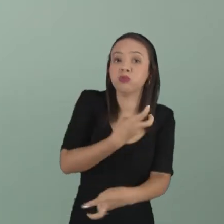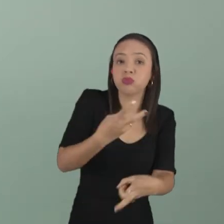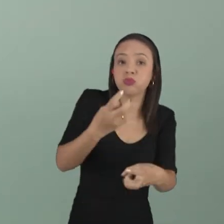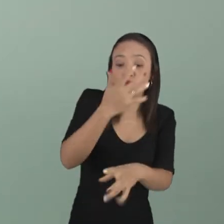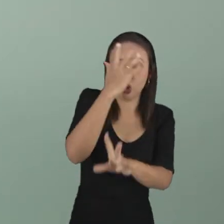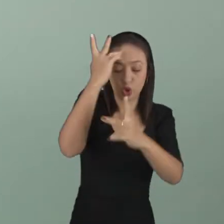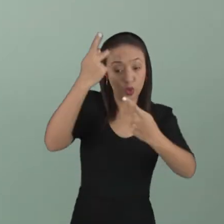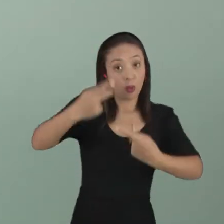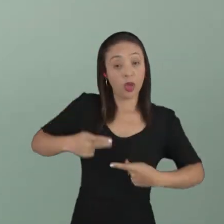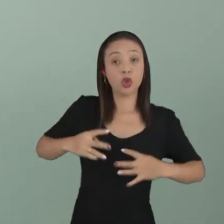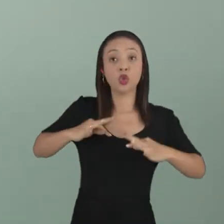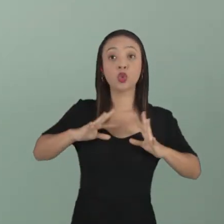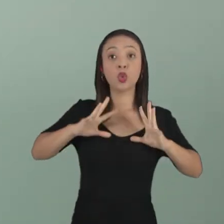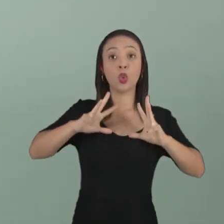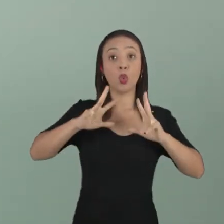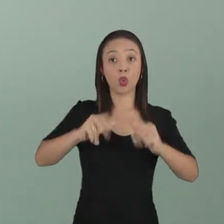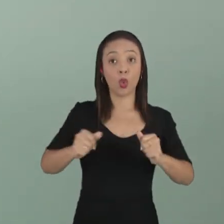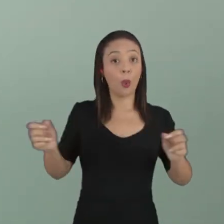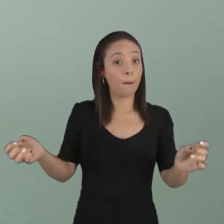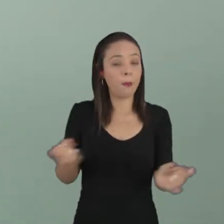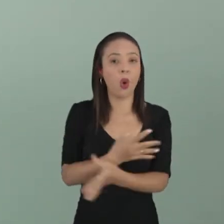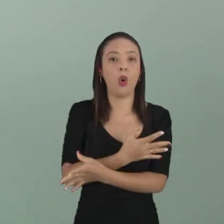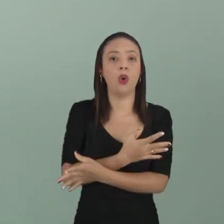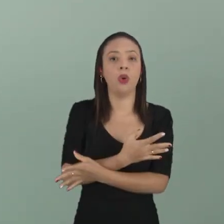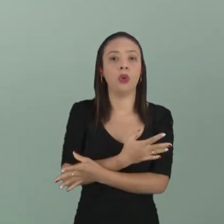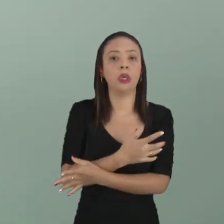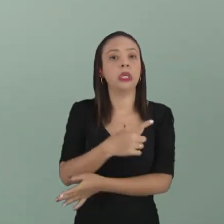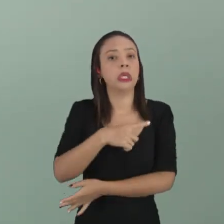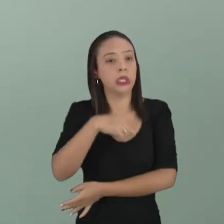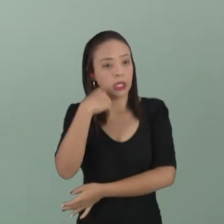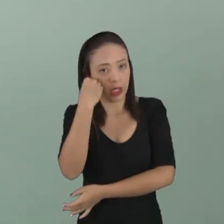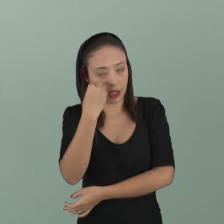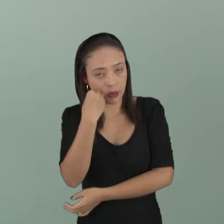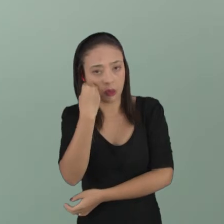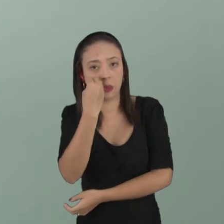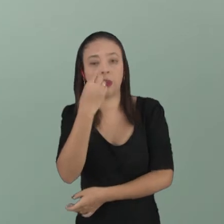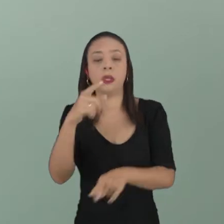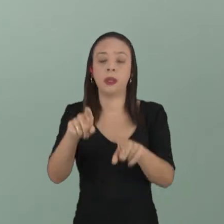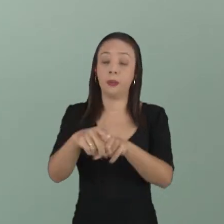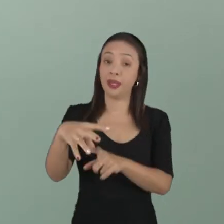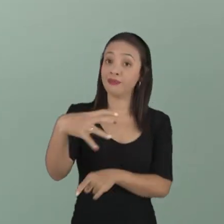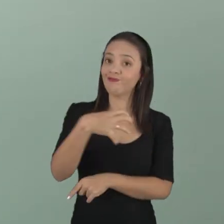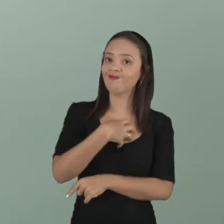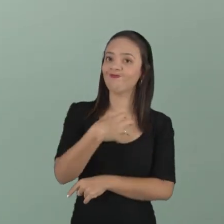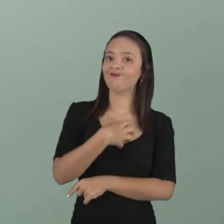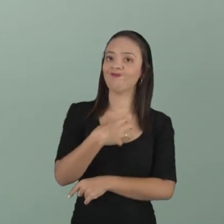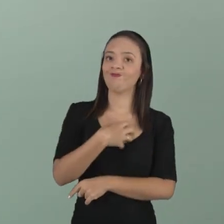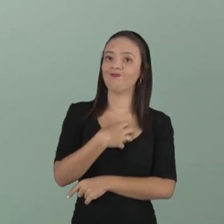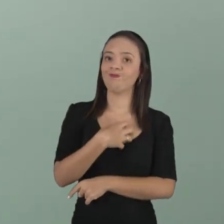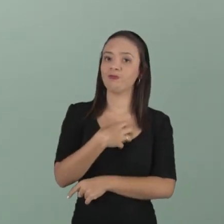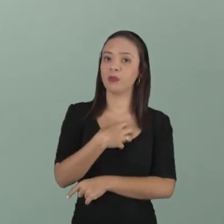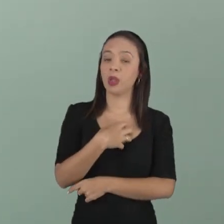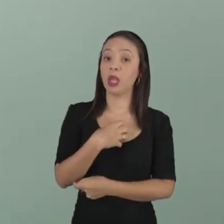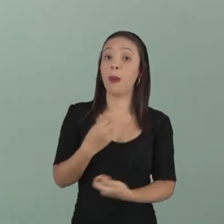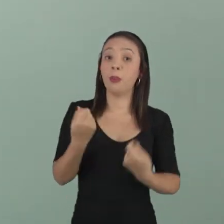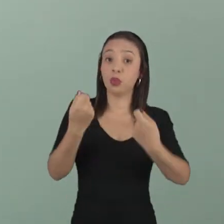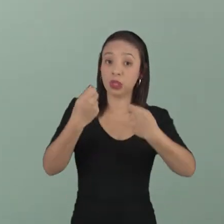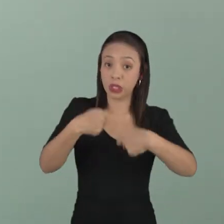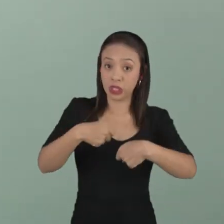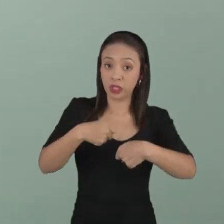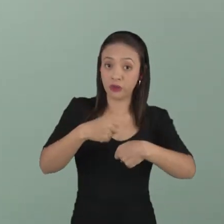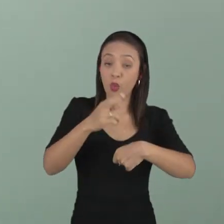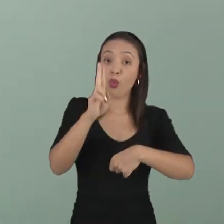humano como um todo, um ser humano que vivencia e sente e que pode, através daquilo que ele